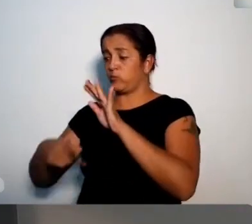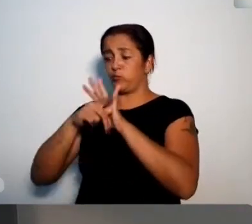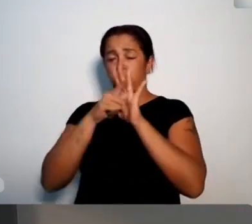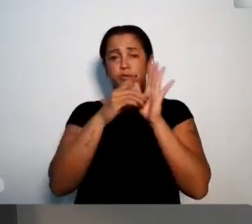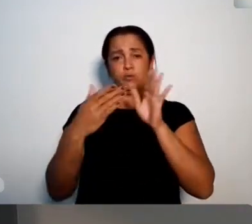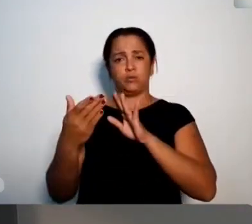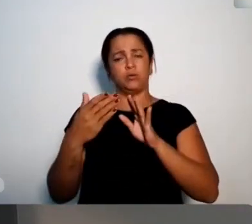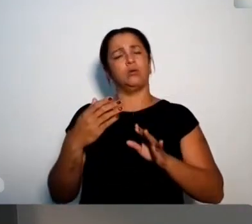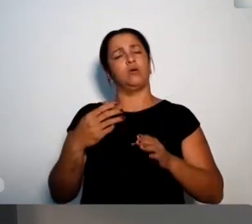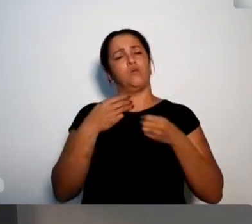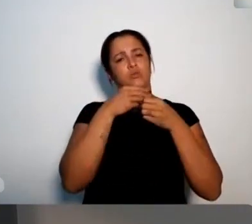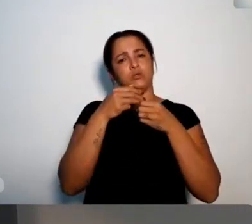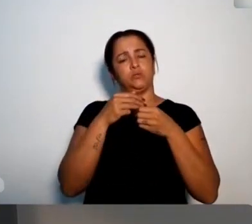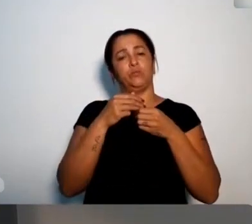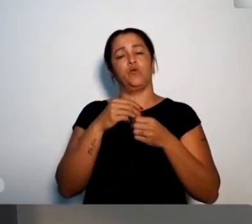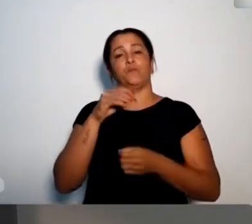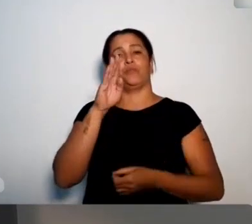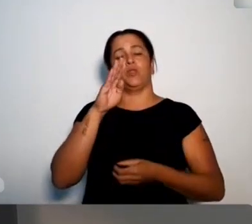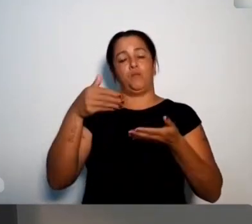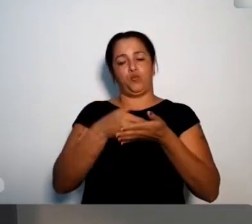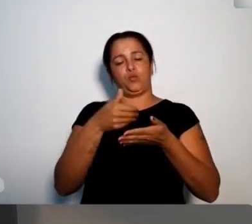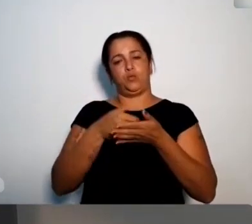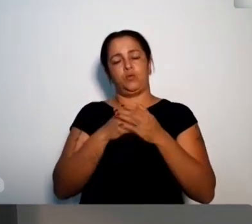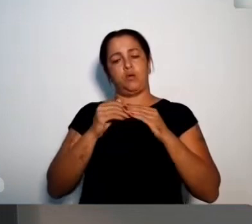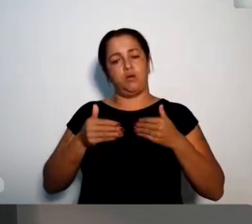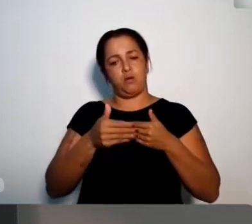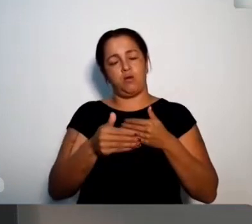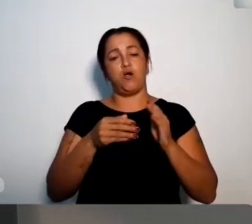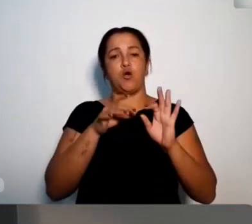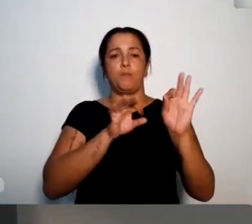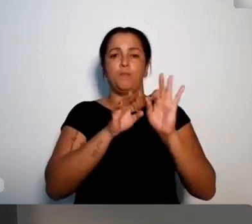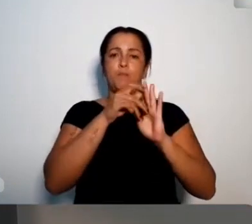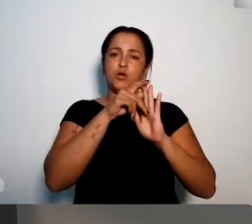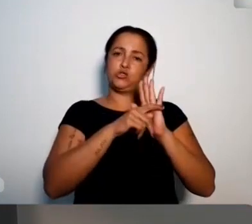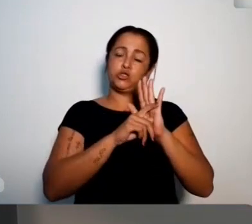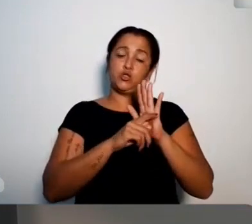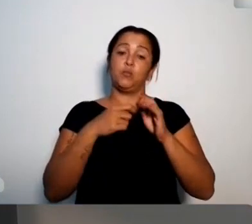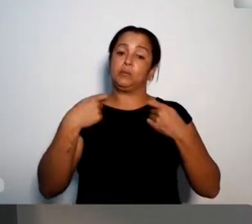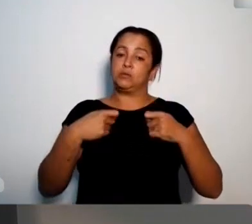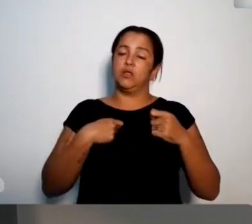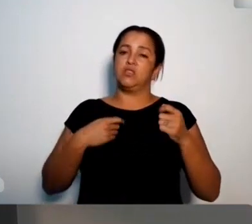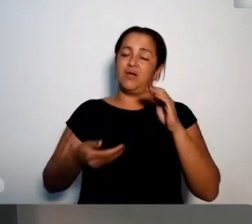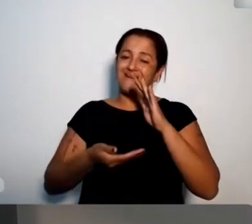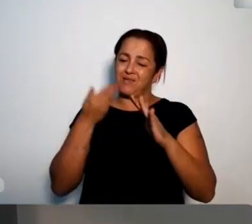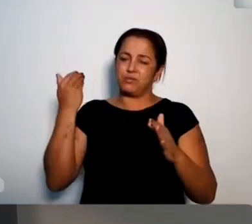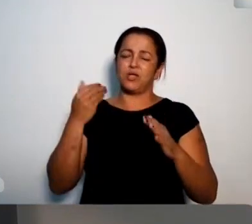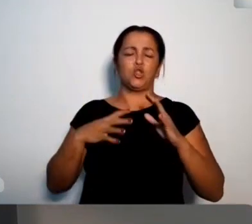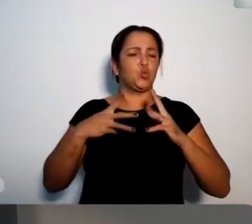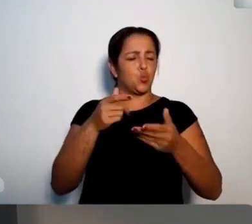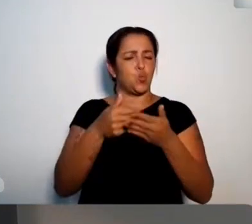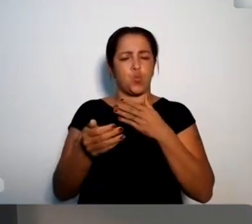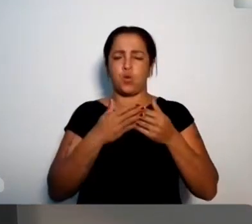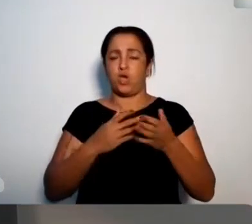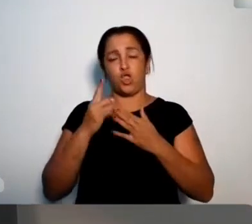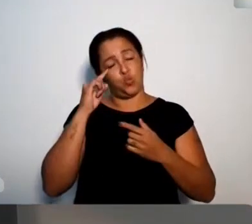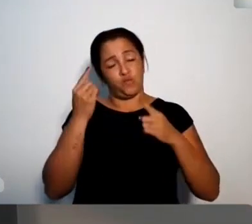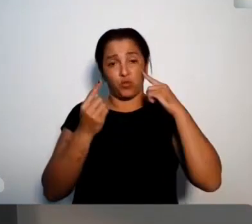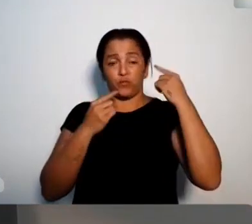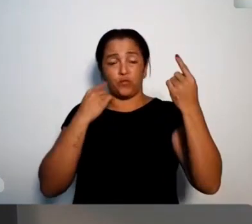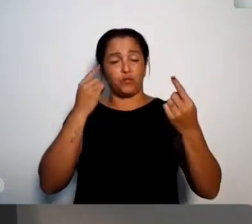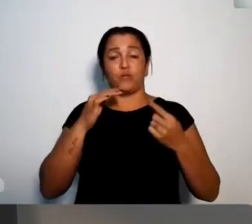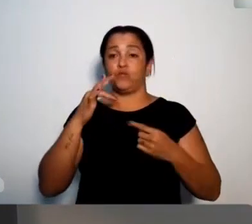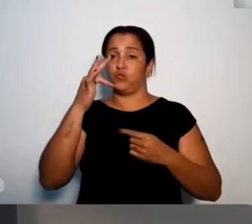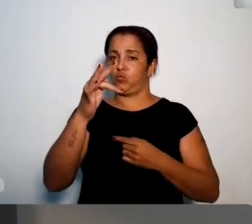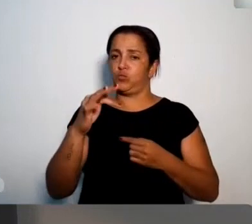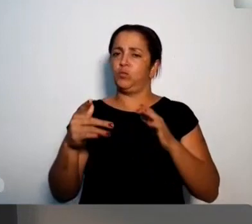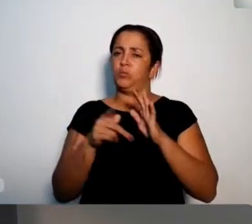Botucatu. Então, através desse projeto, o Poder Executivo pretende eliminar qualquer tipo de dúvida e possibilidade de questionamento futuro. Então, para que as pessoas